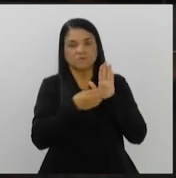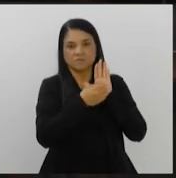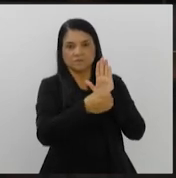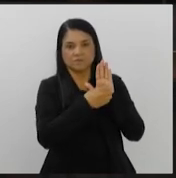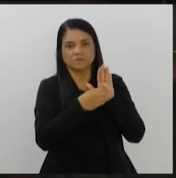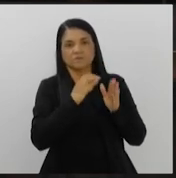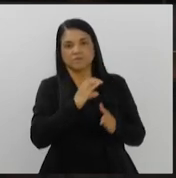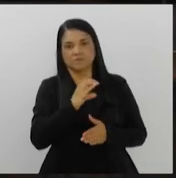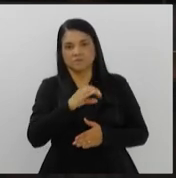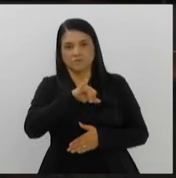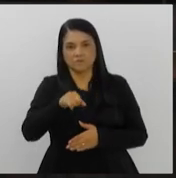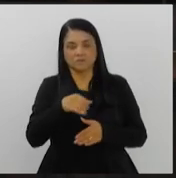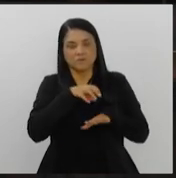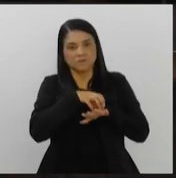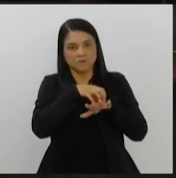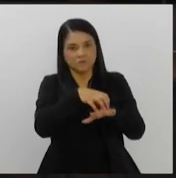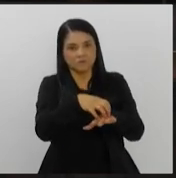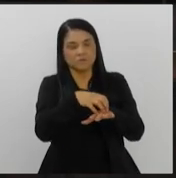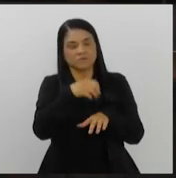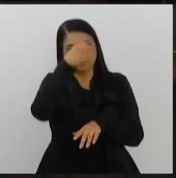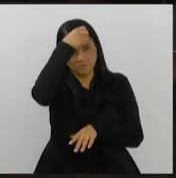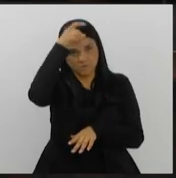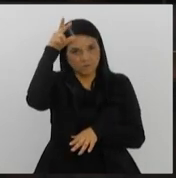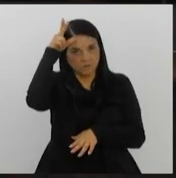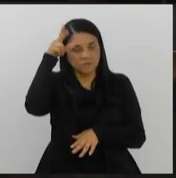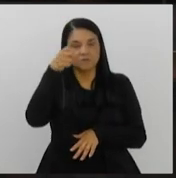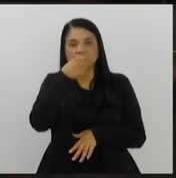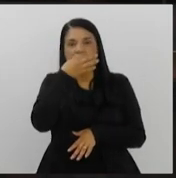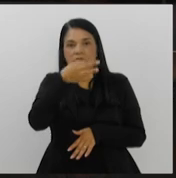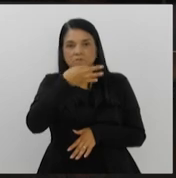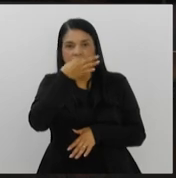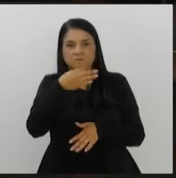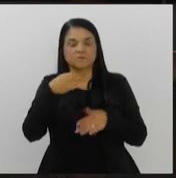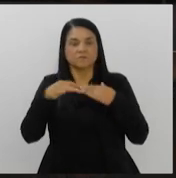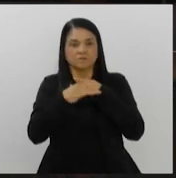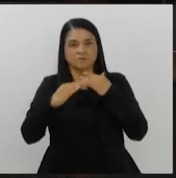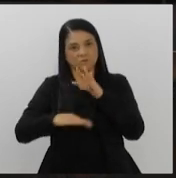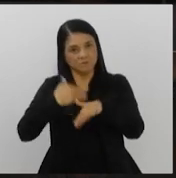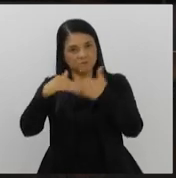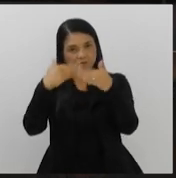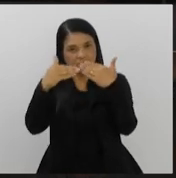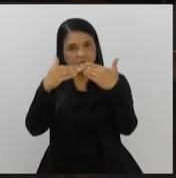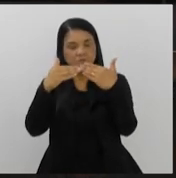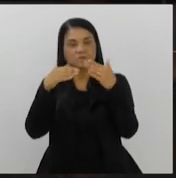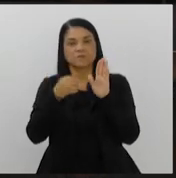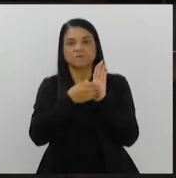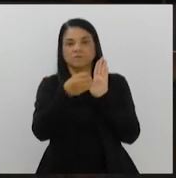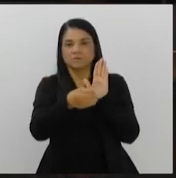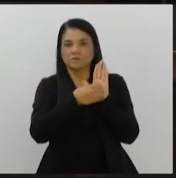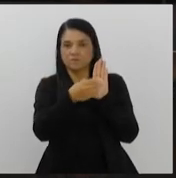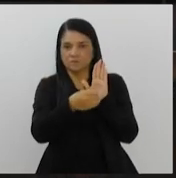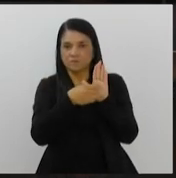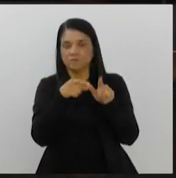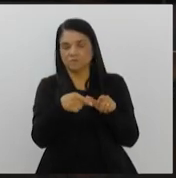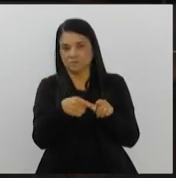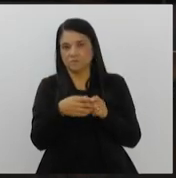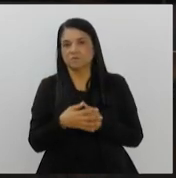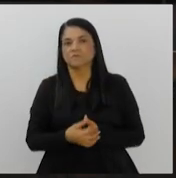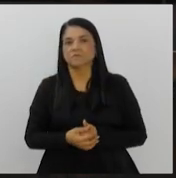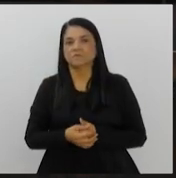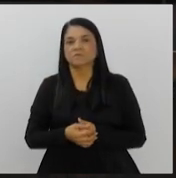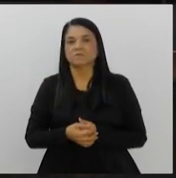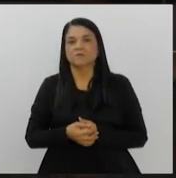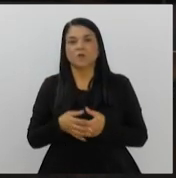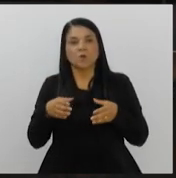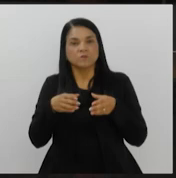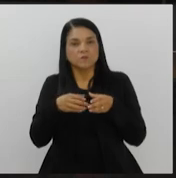de Transporte, de Assuntos Municipais, Desenvolvimento Regional, para emitir parecer